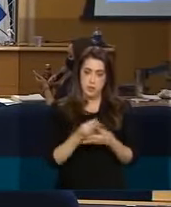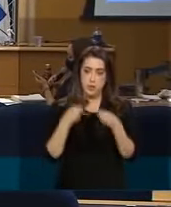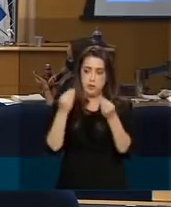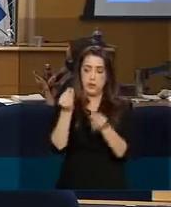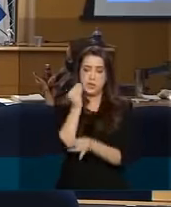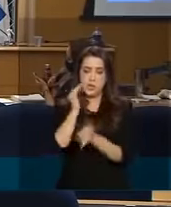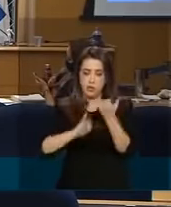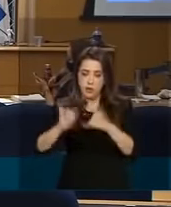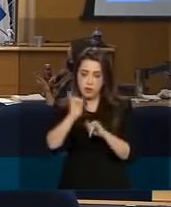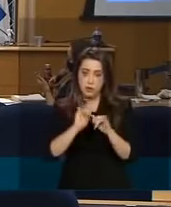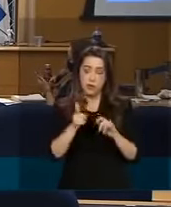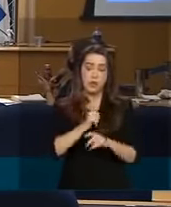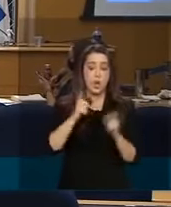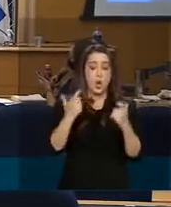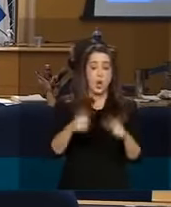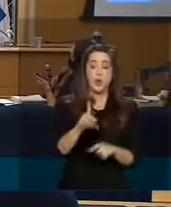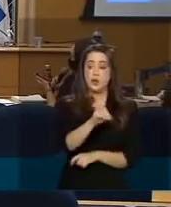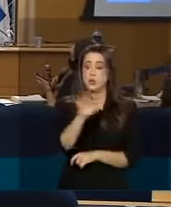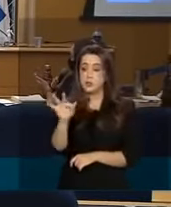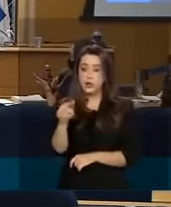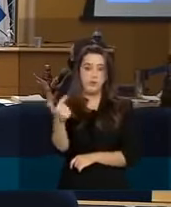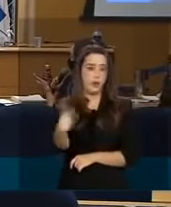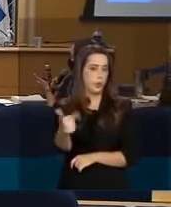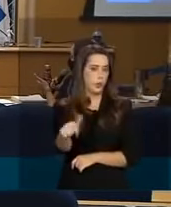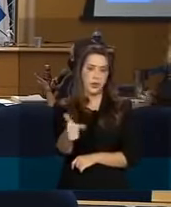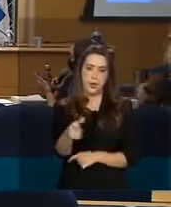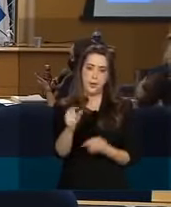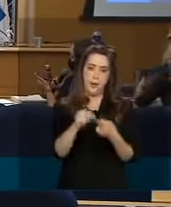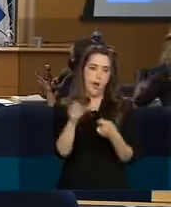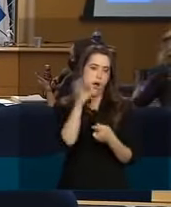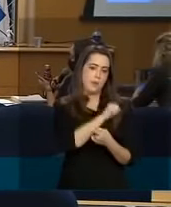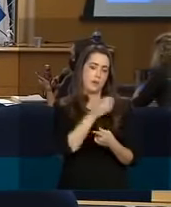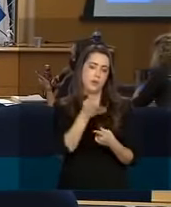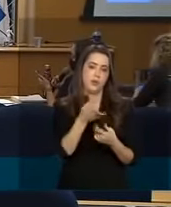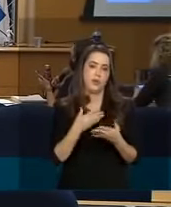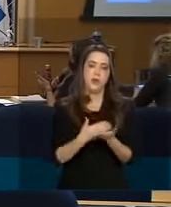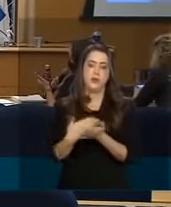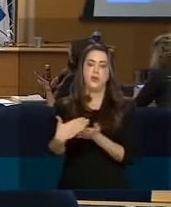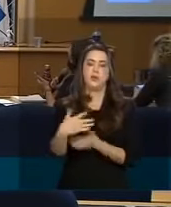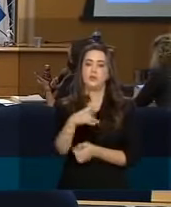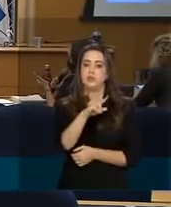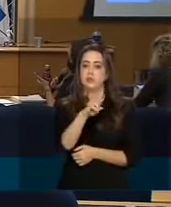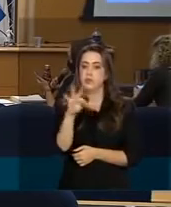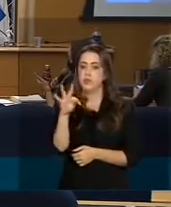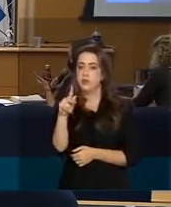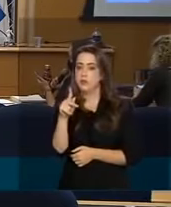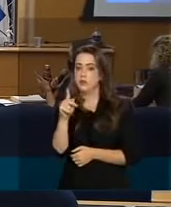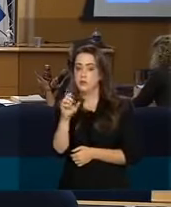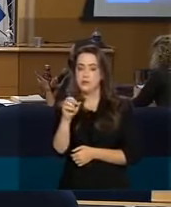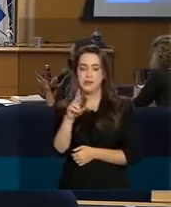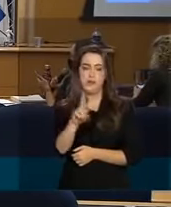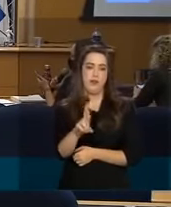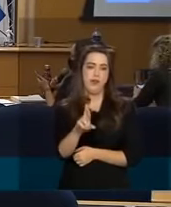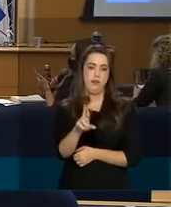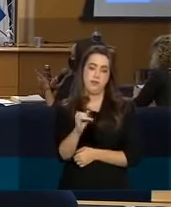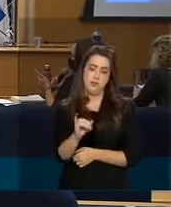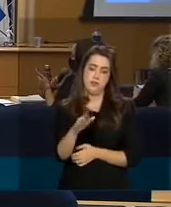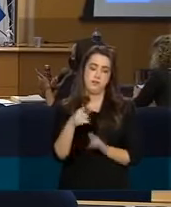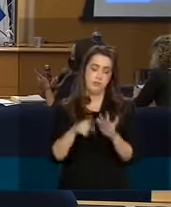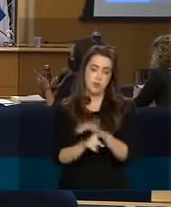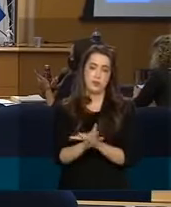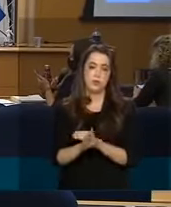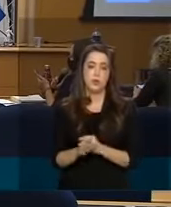há locais no Distrito Federal que estão sem teste rápido e continuam aplicando RT-PCR em casos graves. O Ministério da